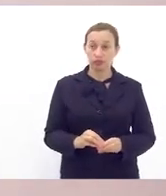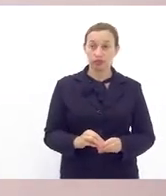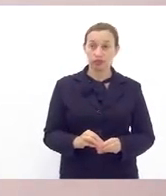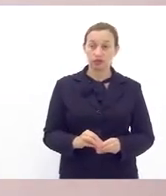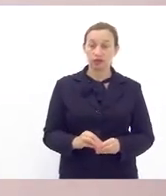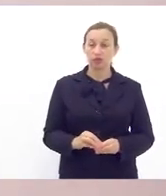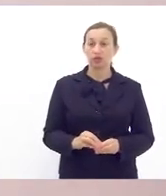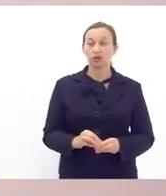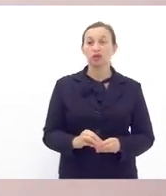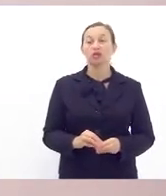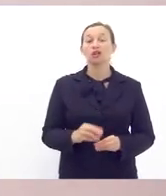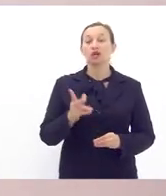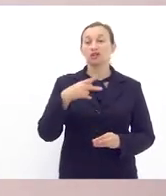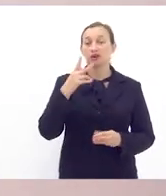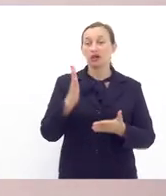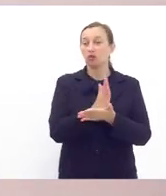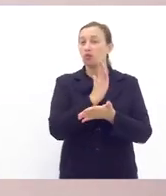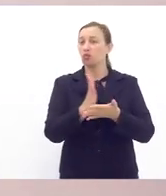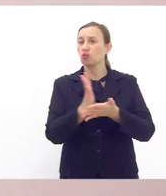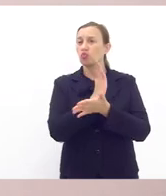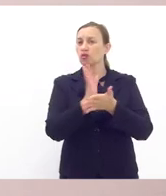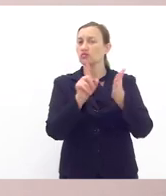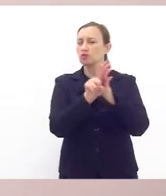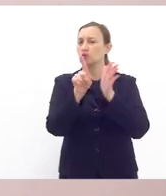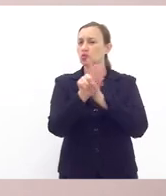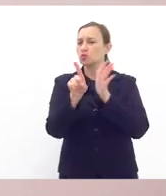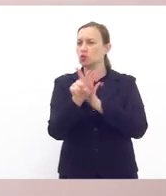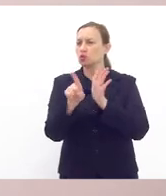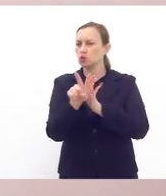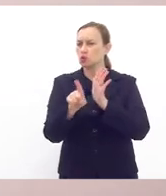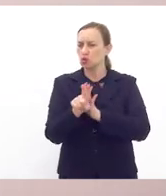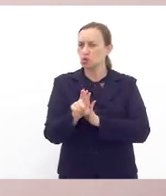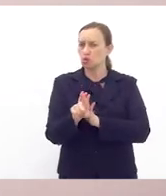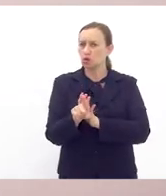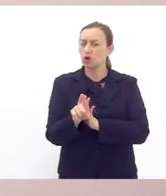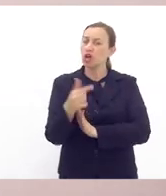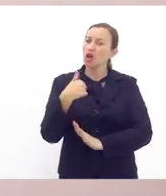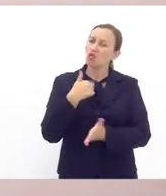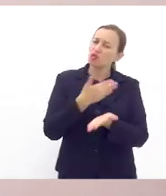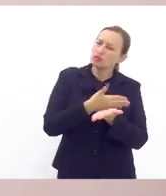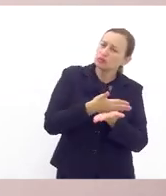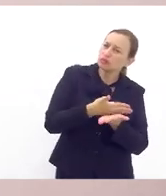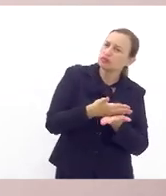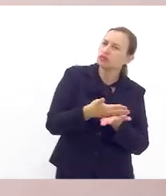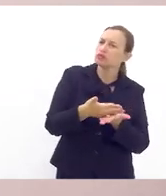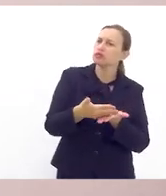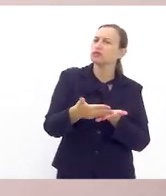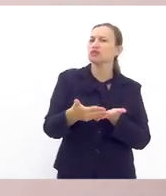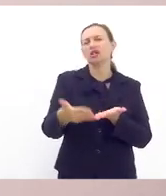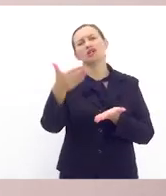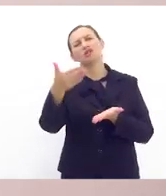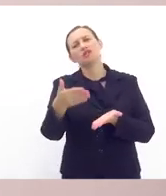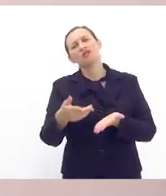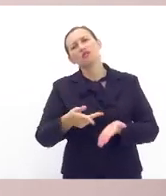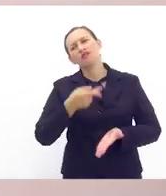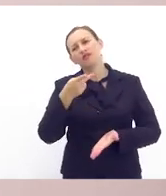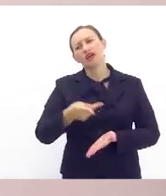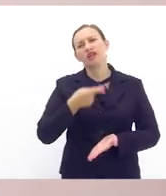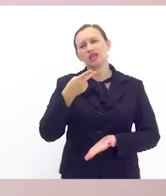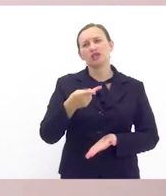questionamentos que foram feitos e vou começar aqui só dizendo que